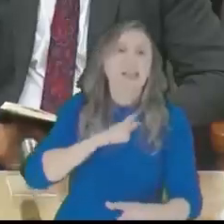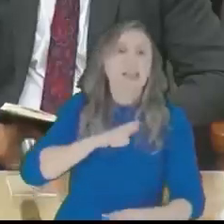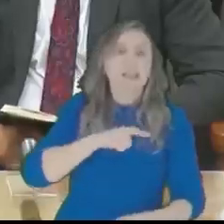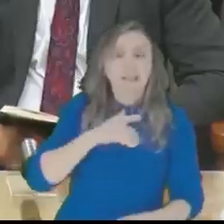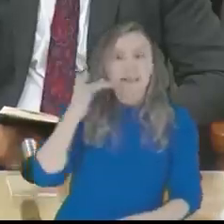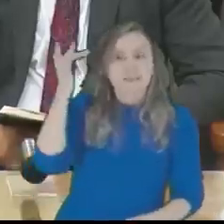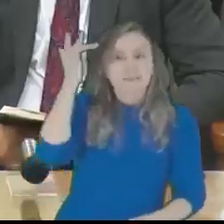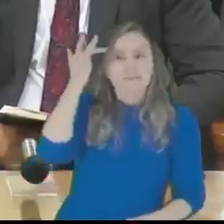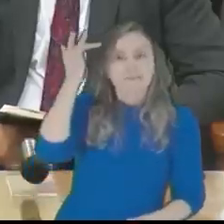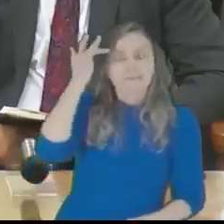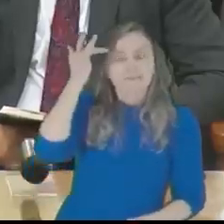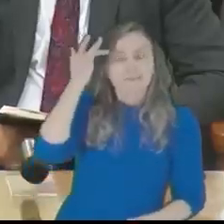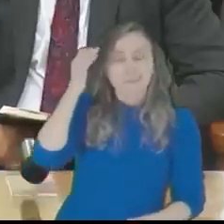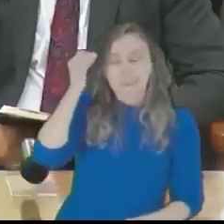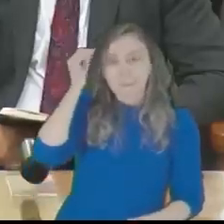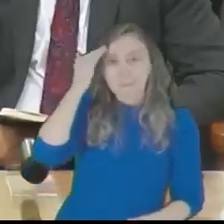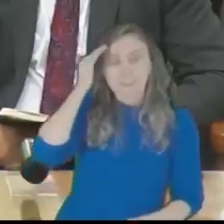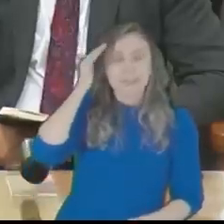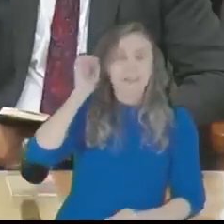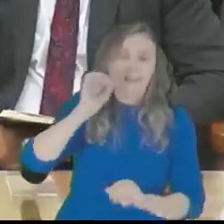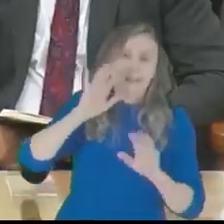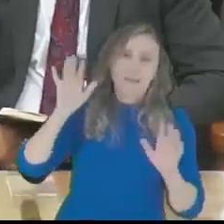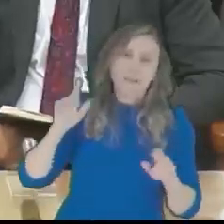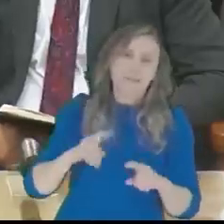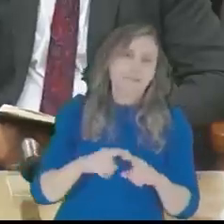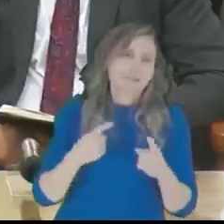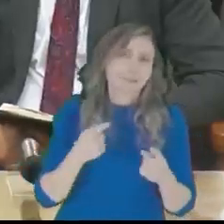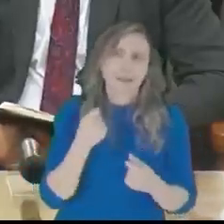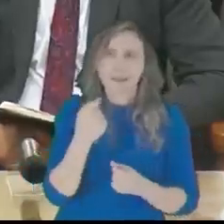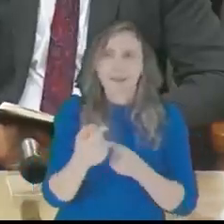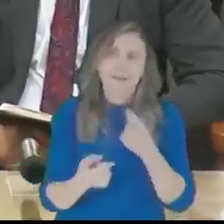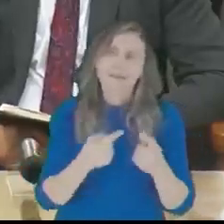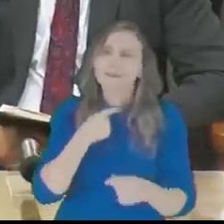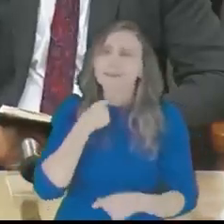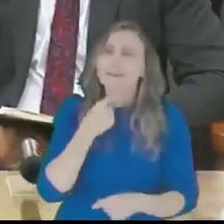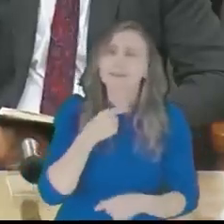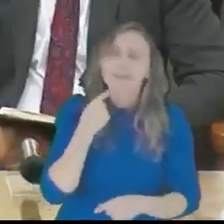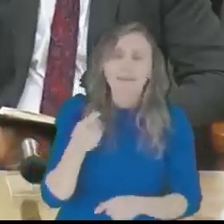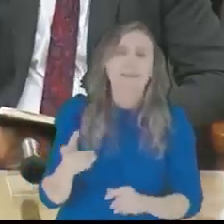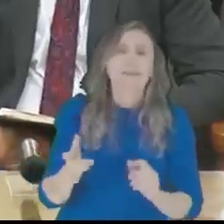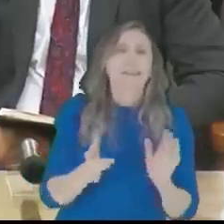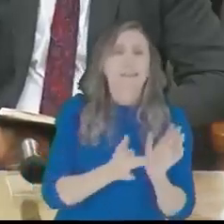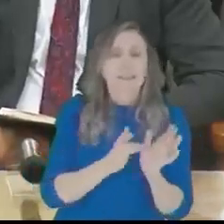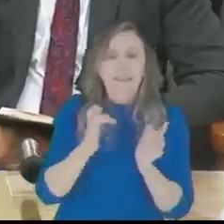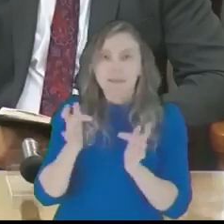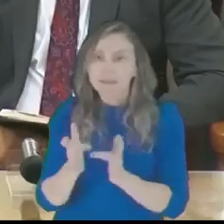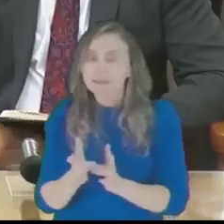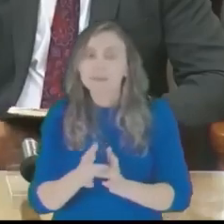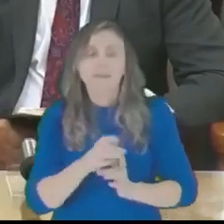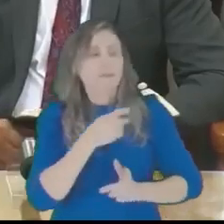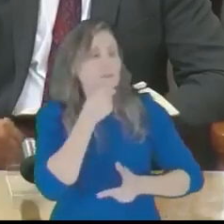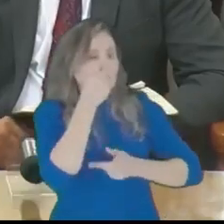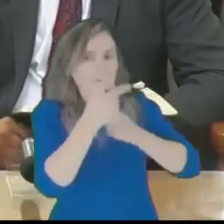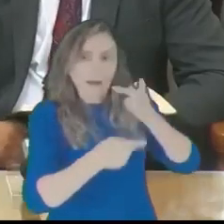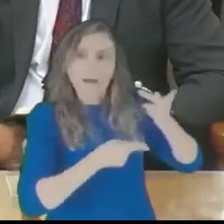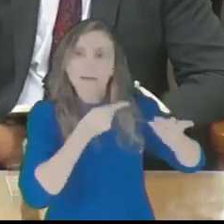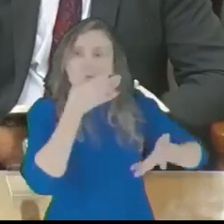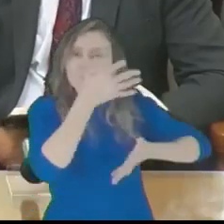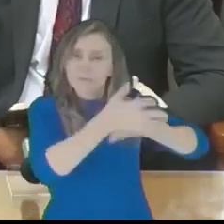A gente quer que o povo entenda as coisas, mas nem sempre eles entendem. Jesus falando que eles iam pregar o